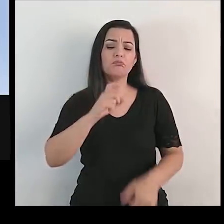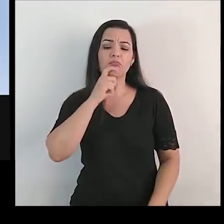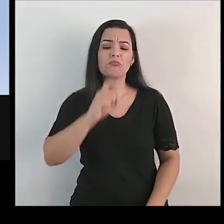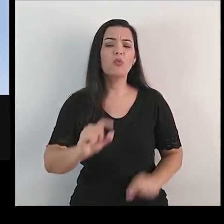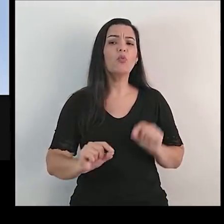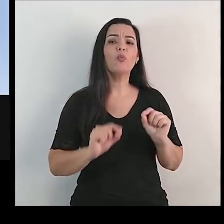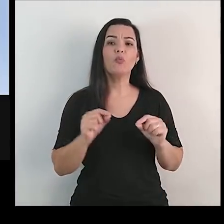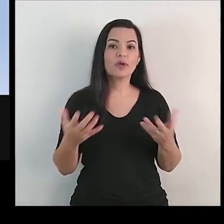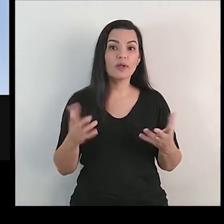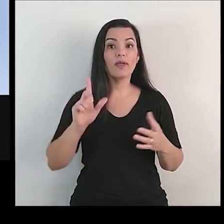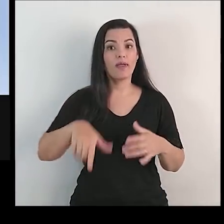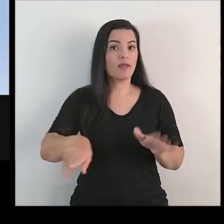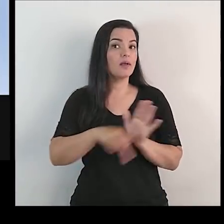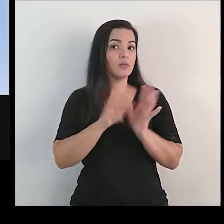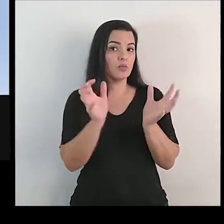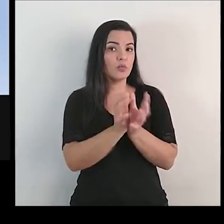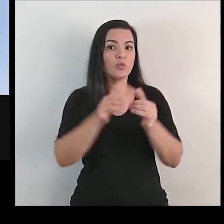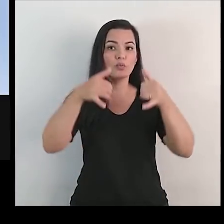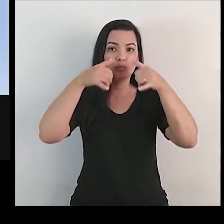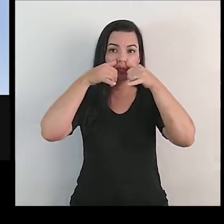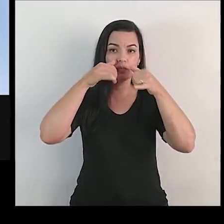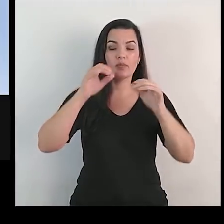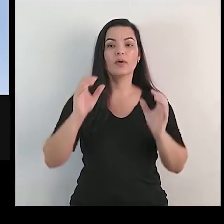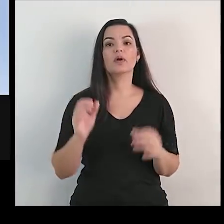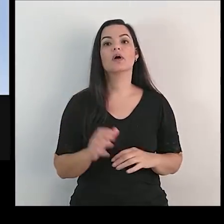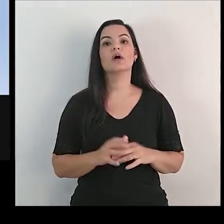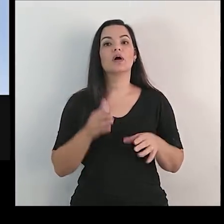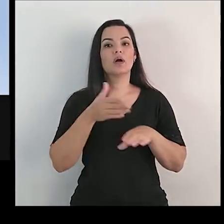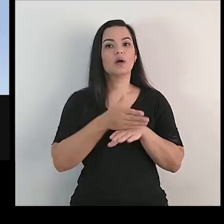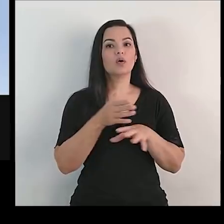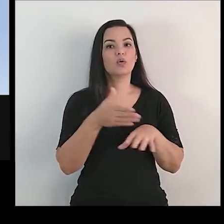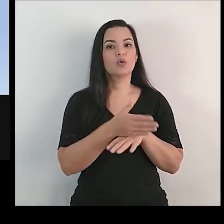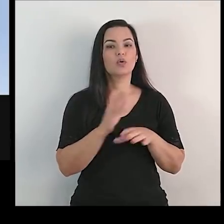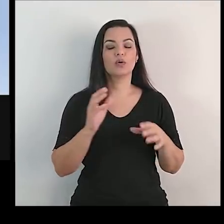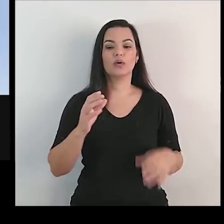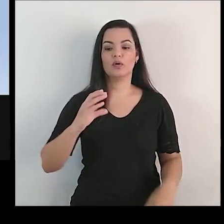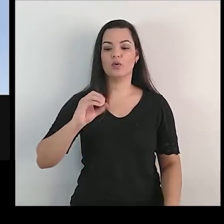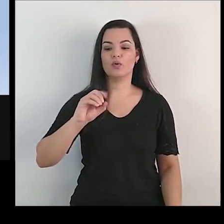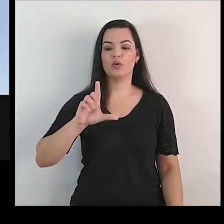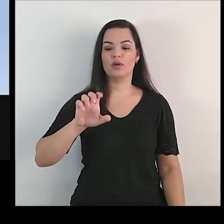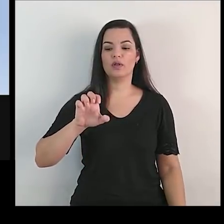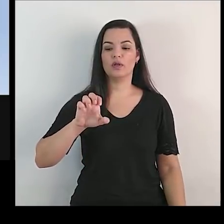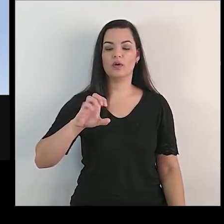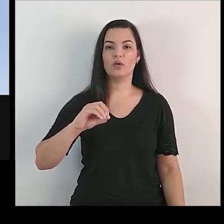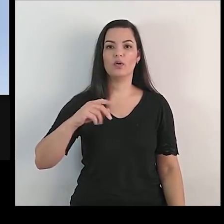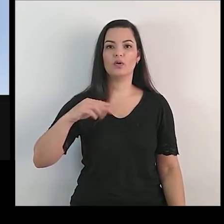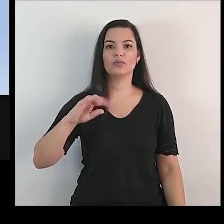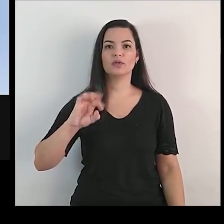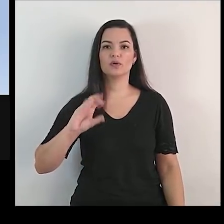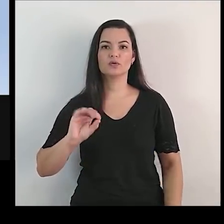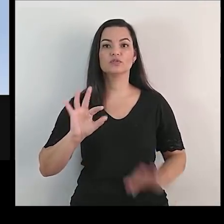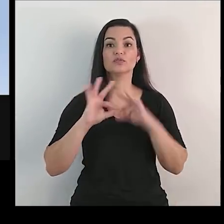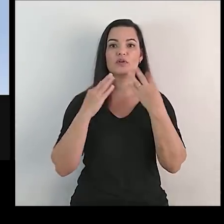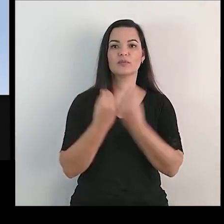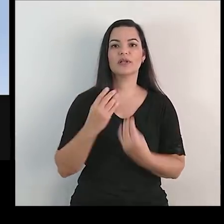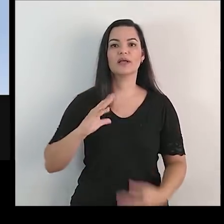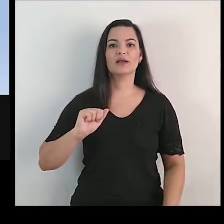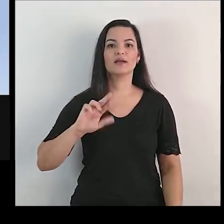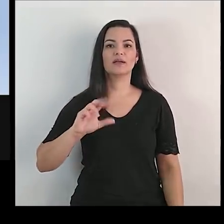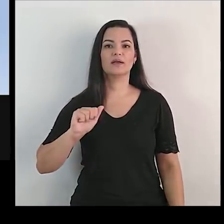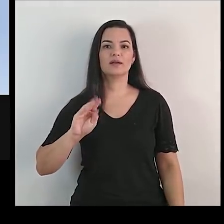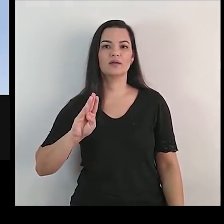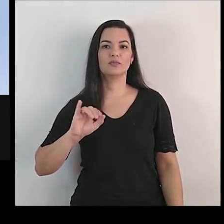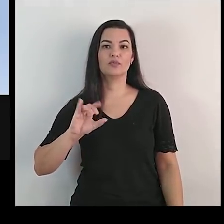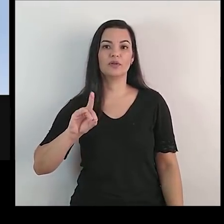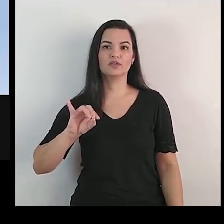carocha, né? A carocha, ela é um besouro, né? Ela é da ordem dos coleópteros, da família dos carabídeos,